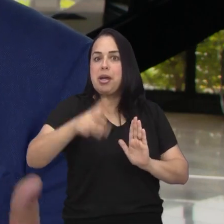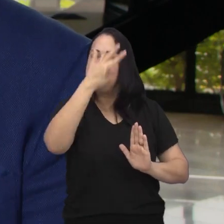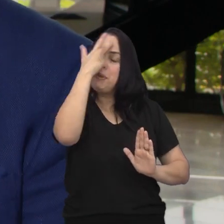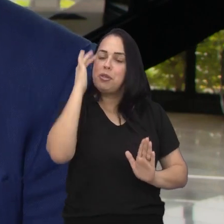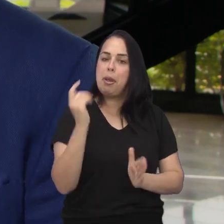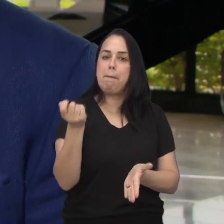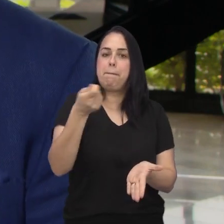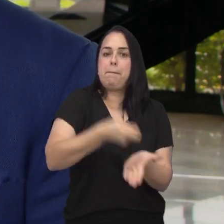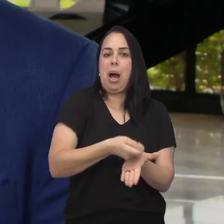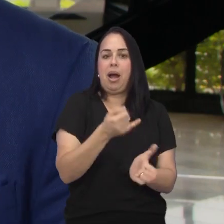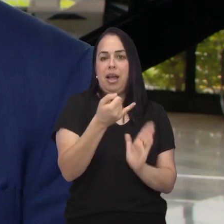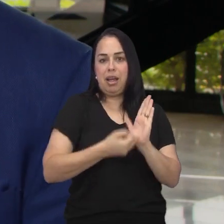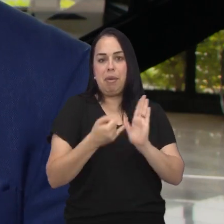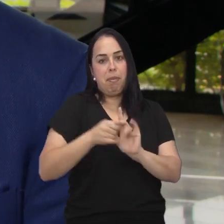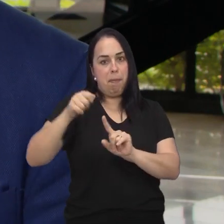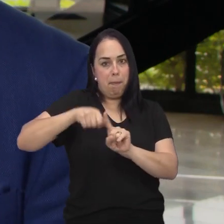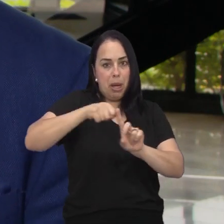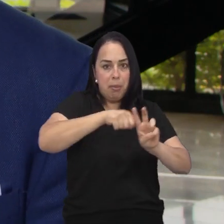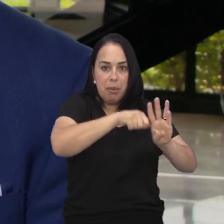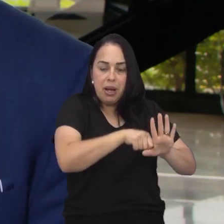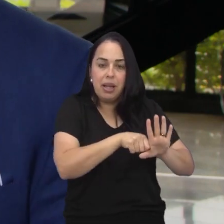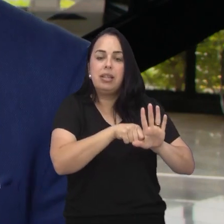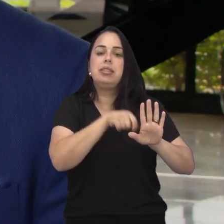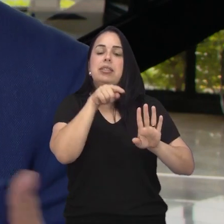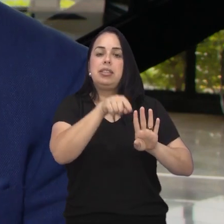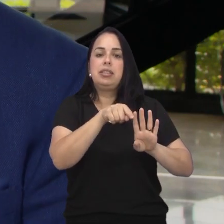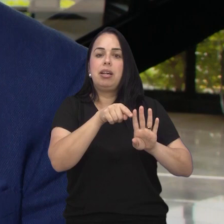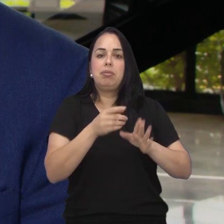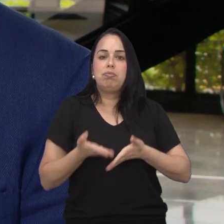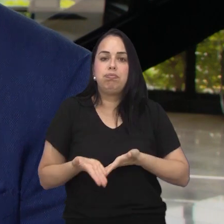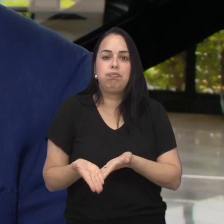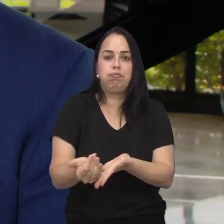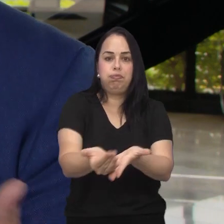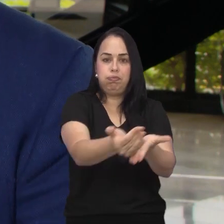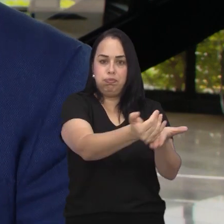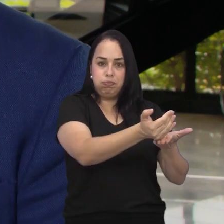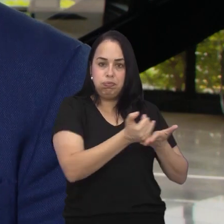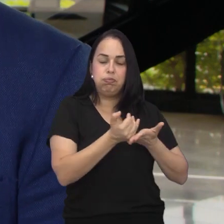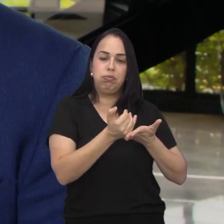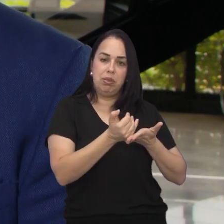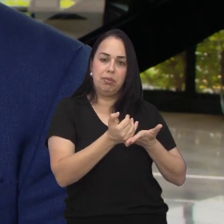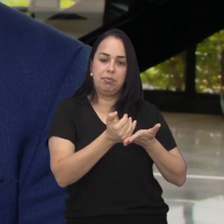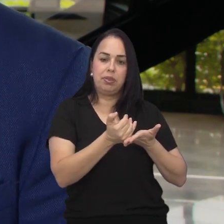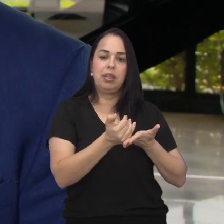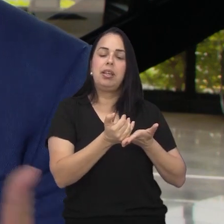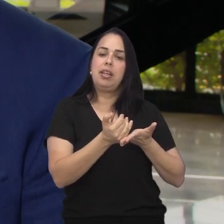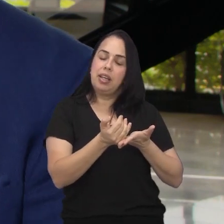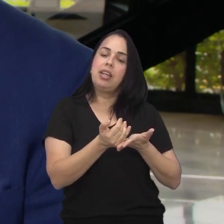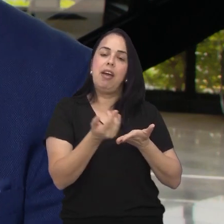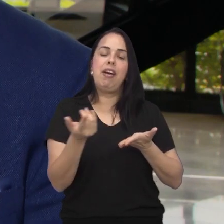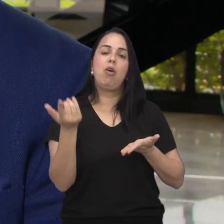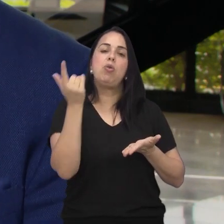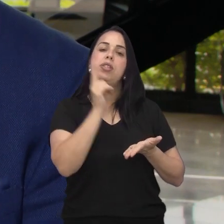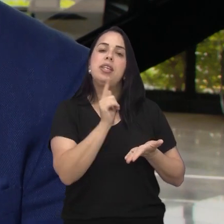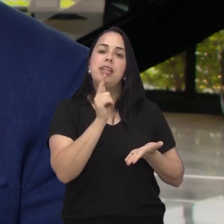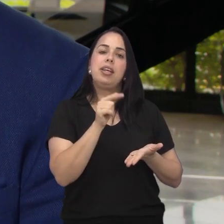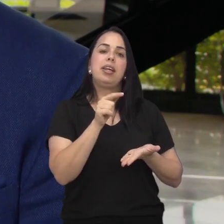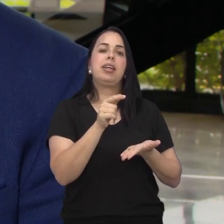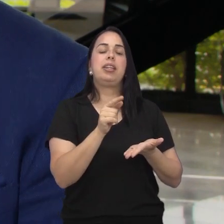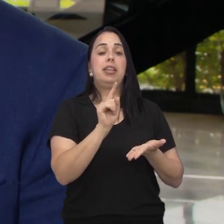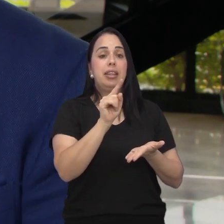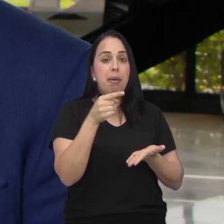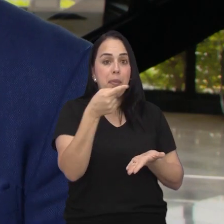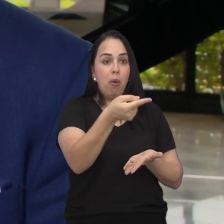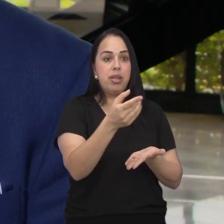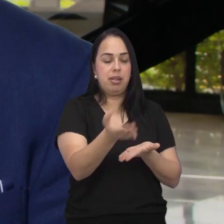contribuem, fazem as suas contribuições mensais, e essa receita gerada a partir do imposto é o que vai permitir com que